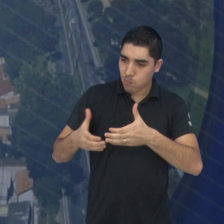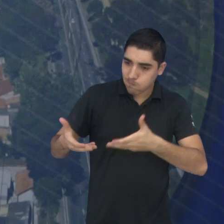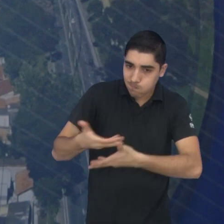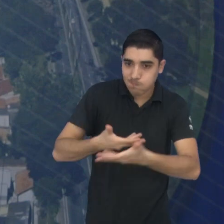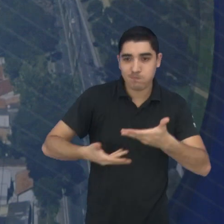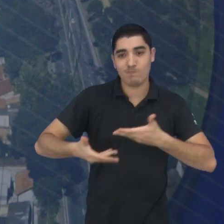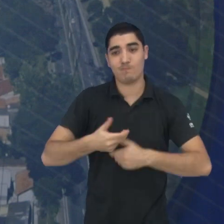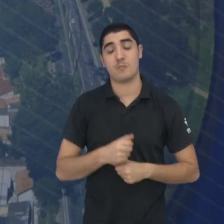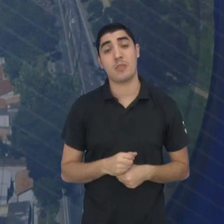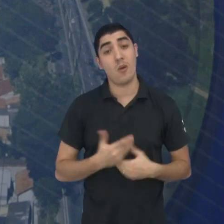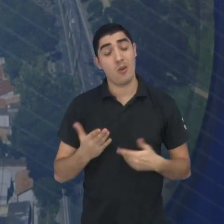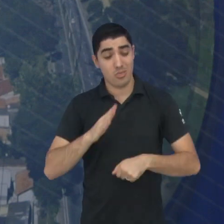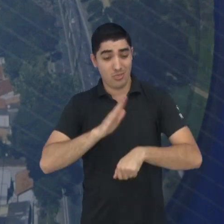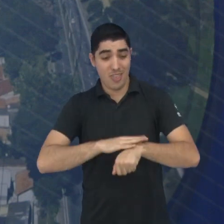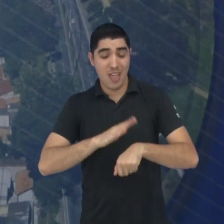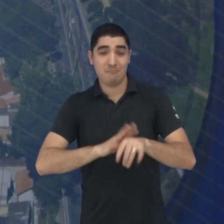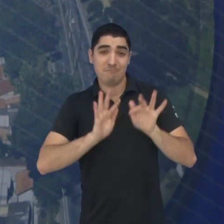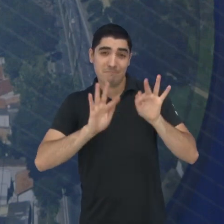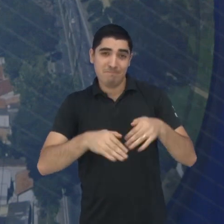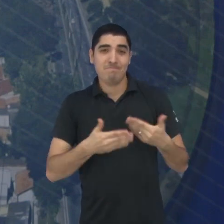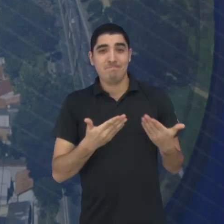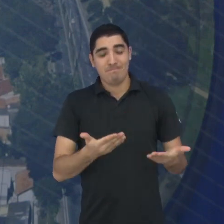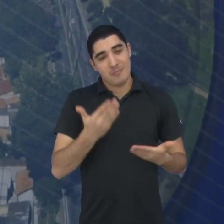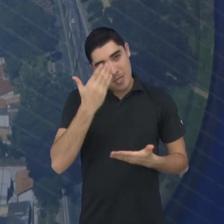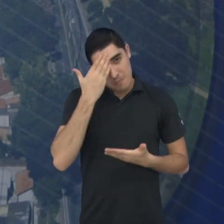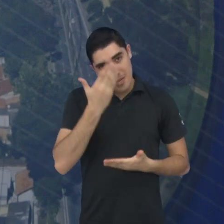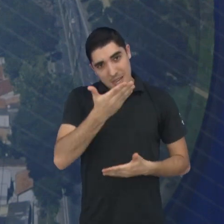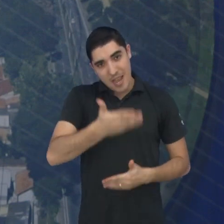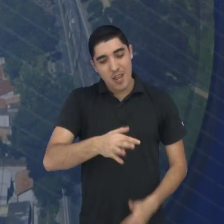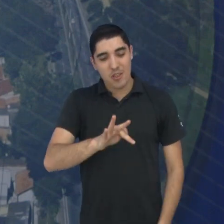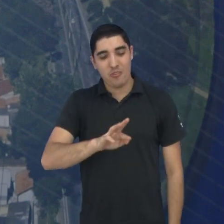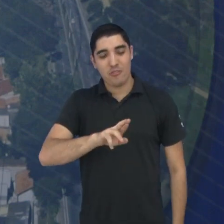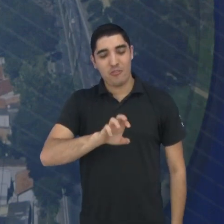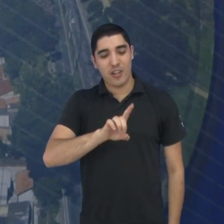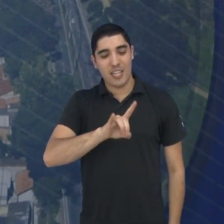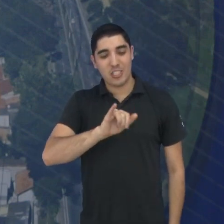Bom, o nosso tempo está acabando. Frediano, quero agradecer